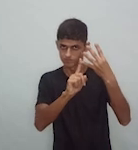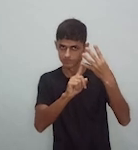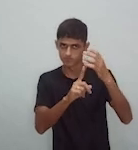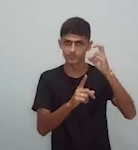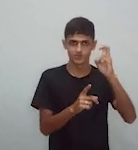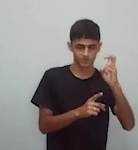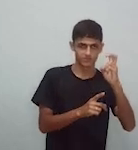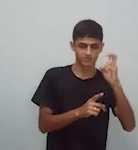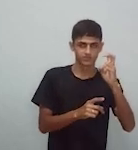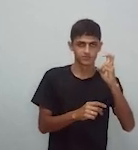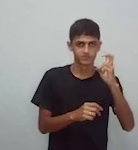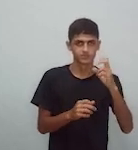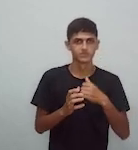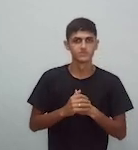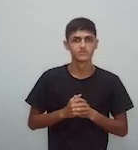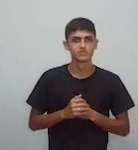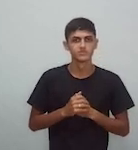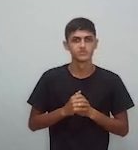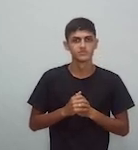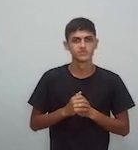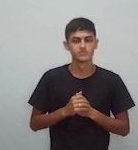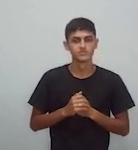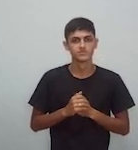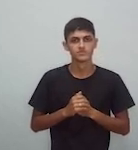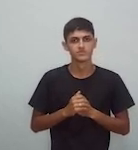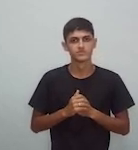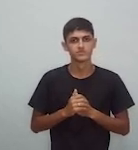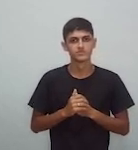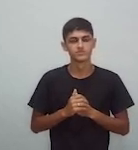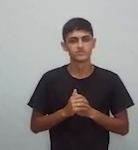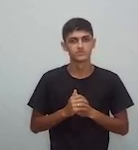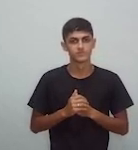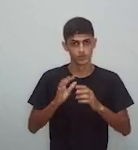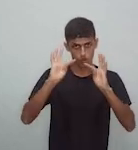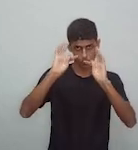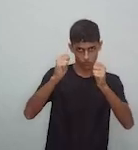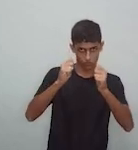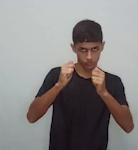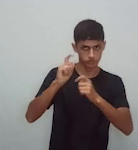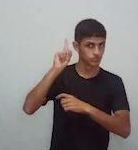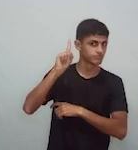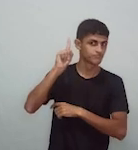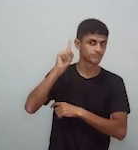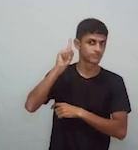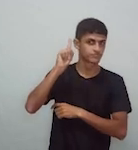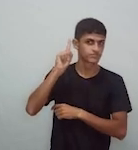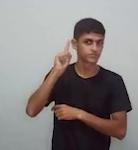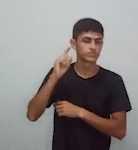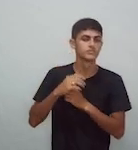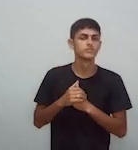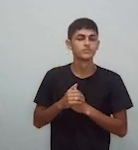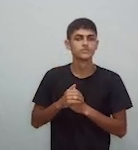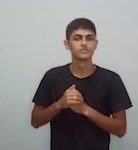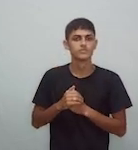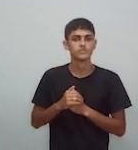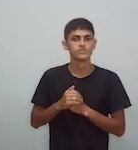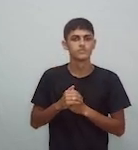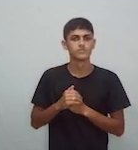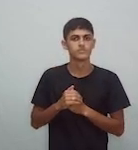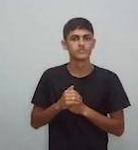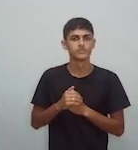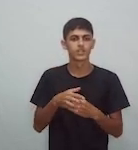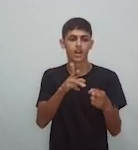a noropinefrina e a epinefrina. Então, todos esses aqui, eles vão ser responsáveis por alguma coisa